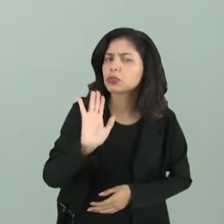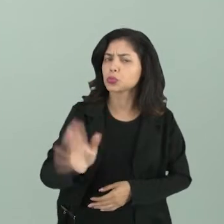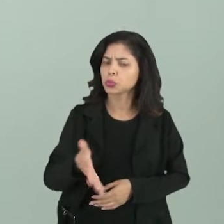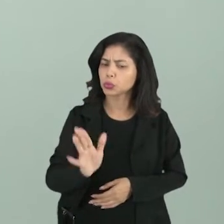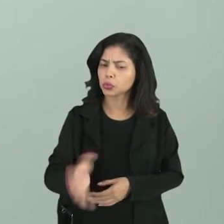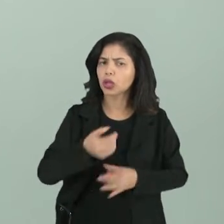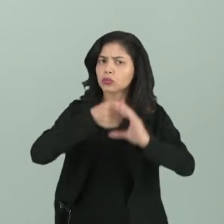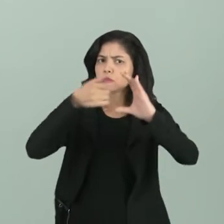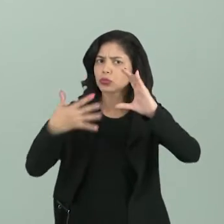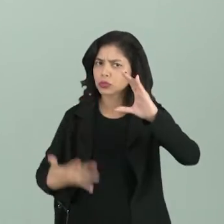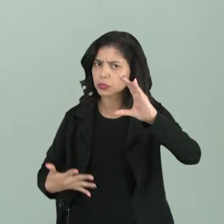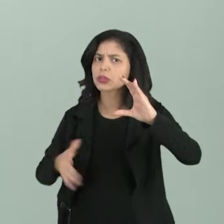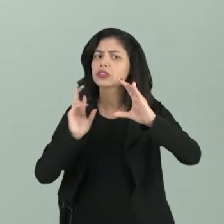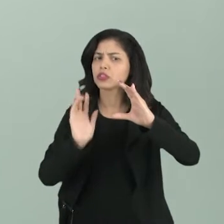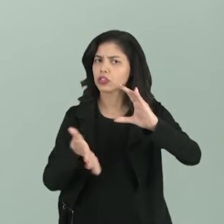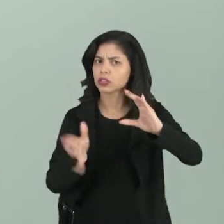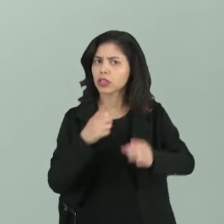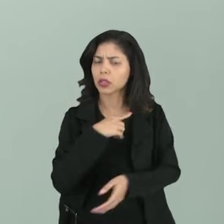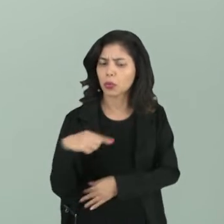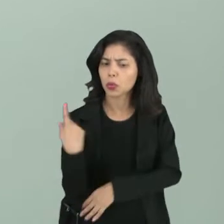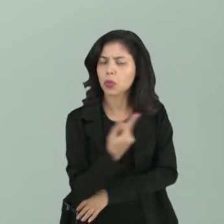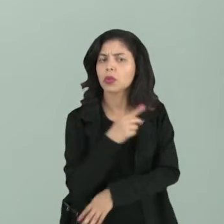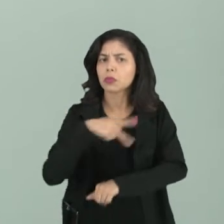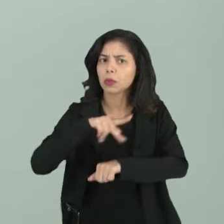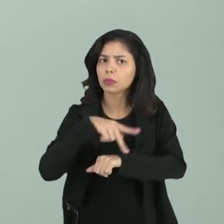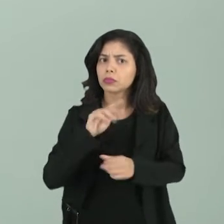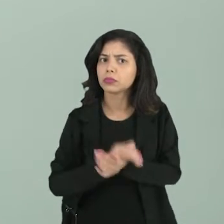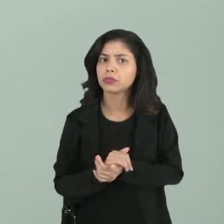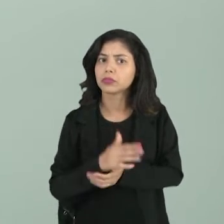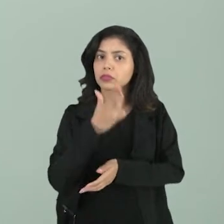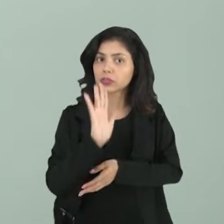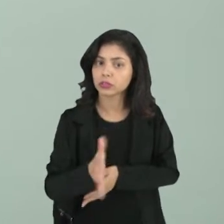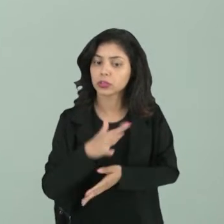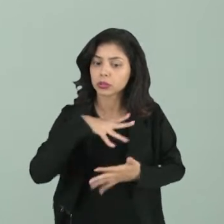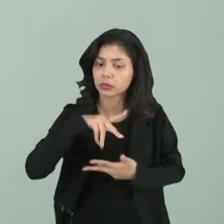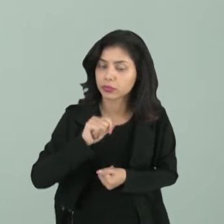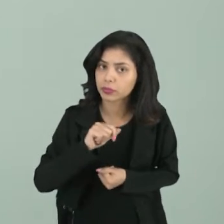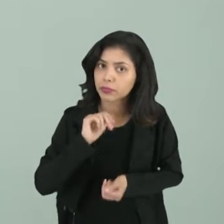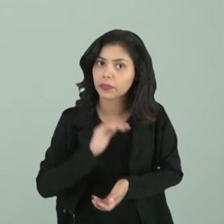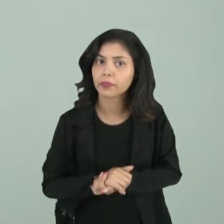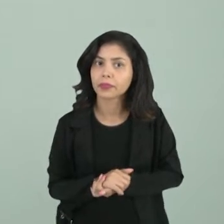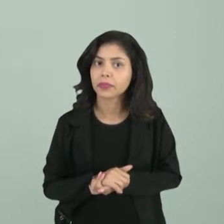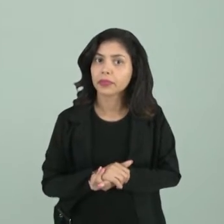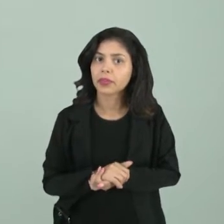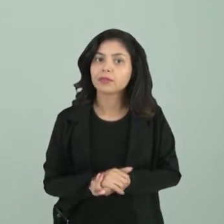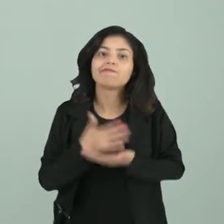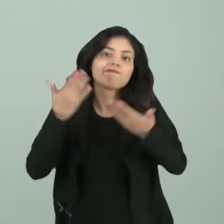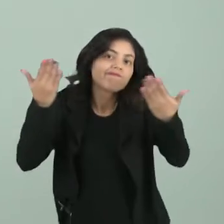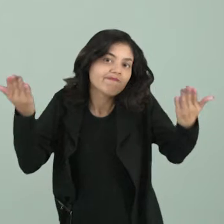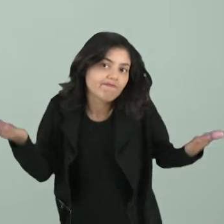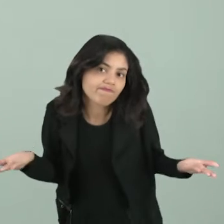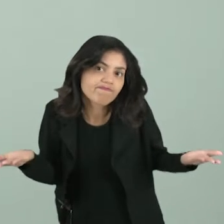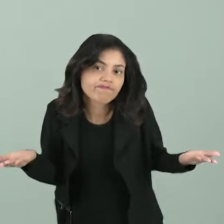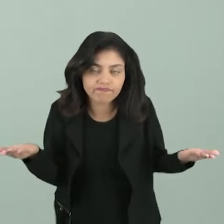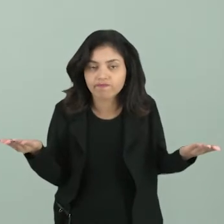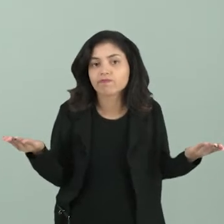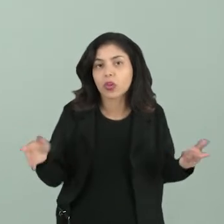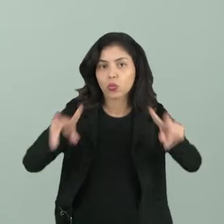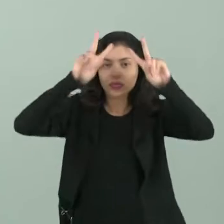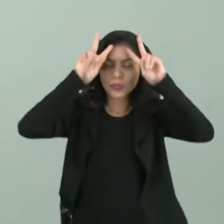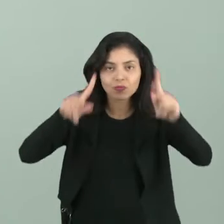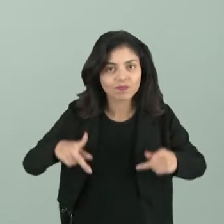Quantas espécies vegetais já estão em extinção? Praticamente são inexistentes. A mesma